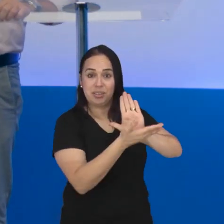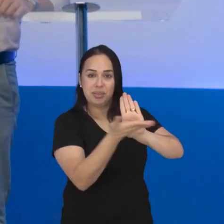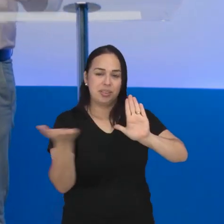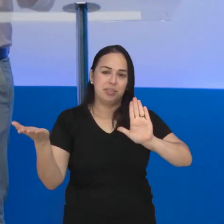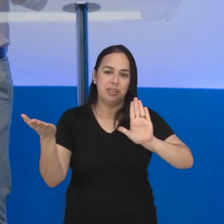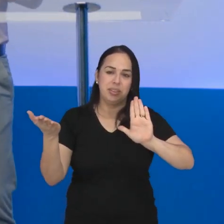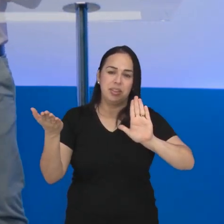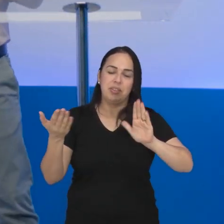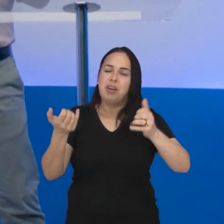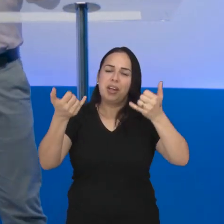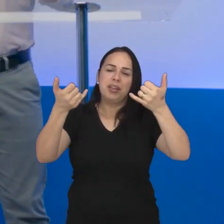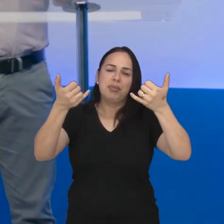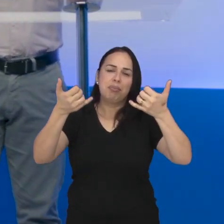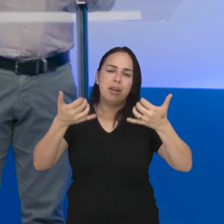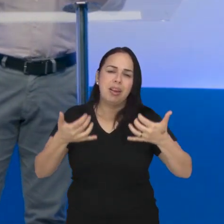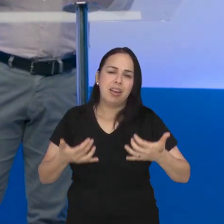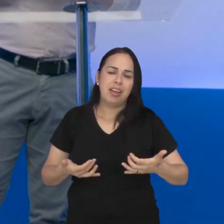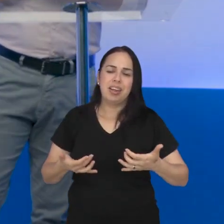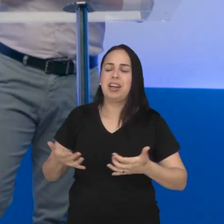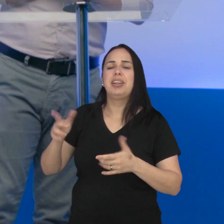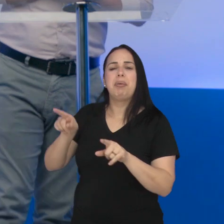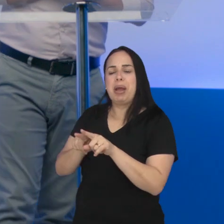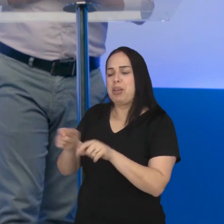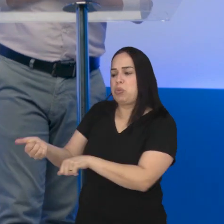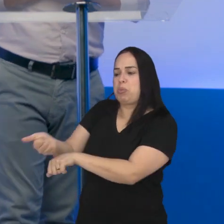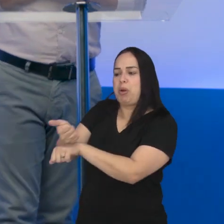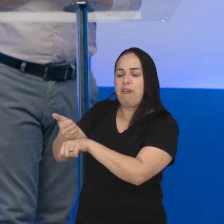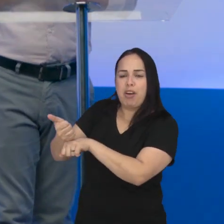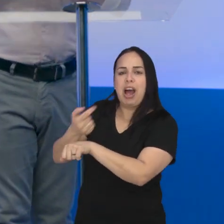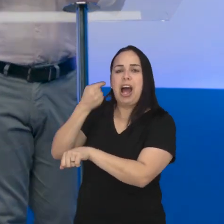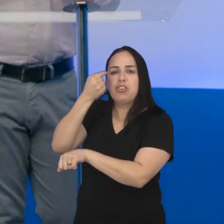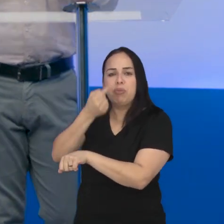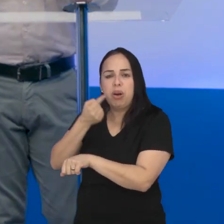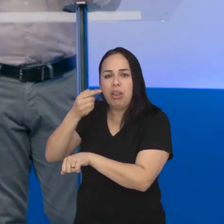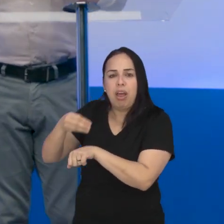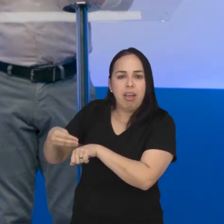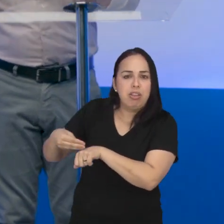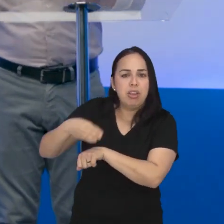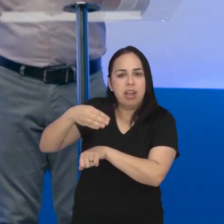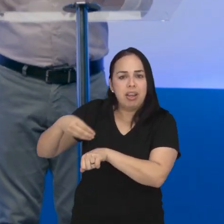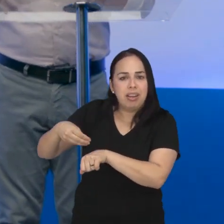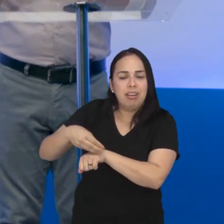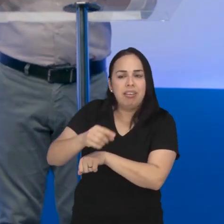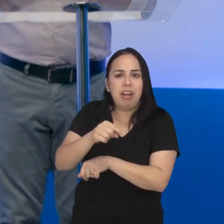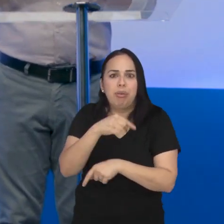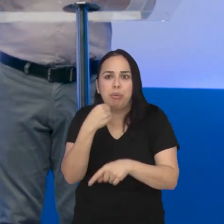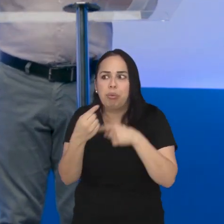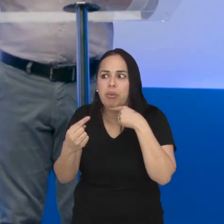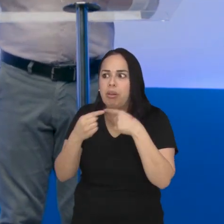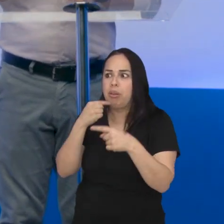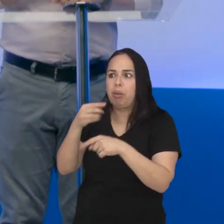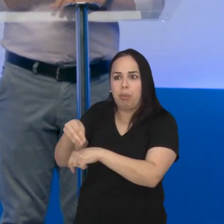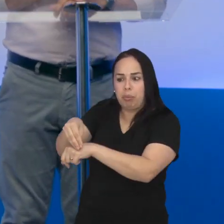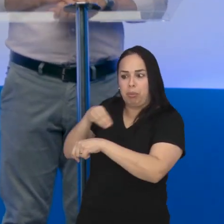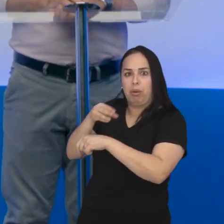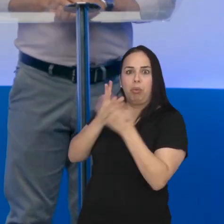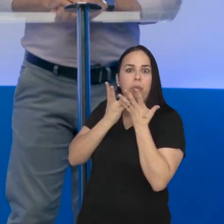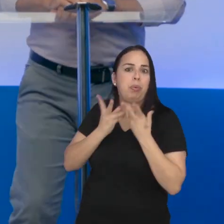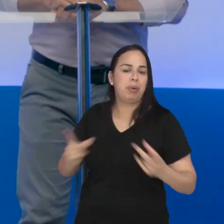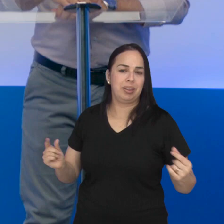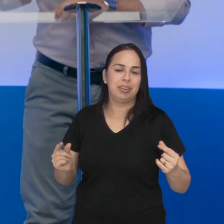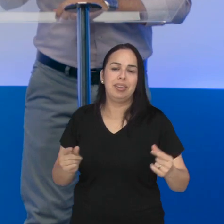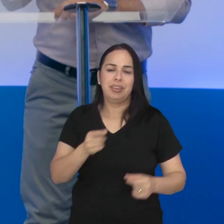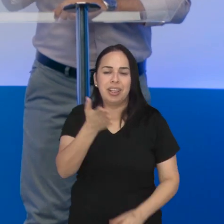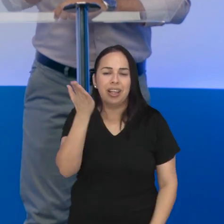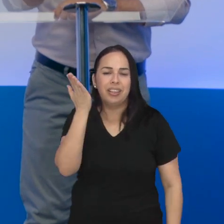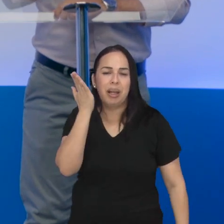Direito. Aqui a gente conta com o apoio de especialistas e advogados que dão dicas e resolvem aquelas nossas dúvidas do mundo jurídico.